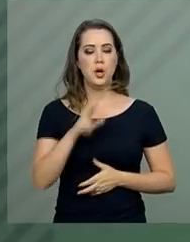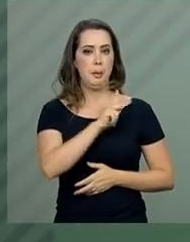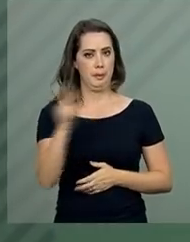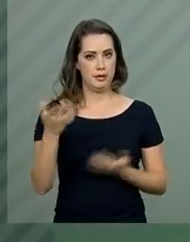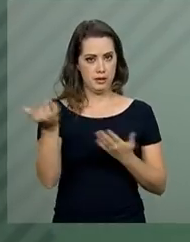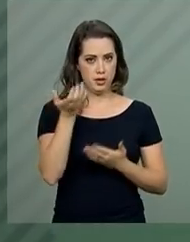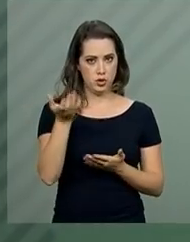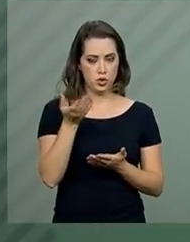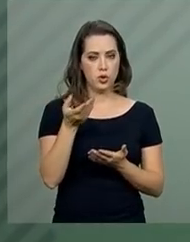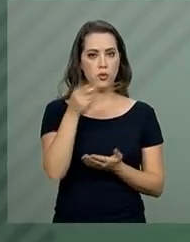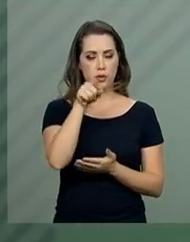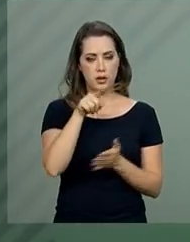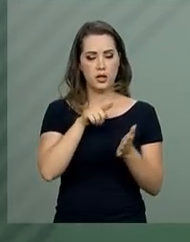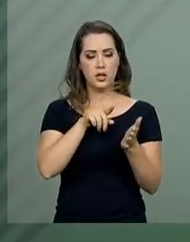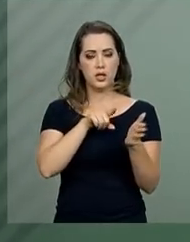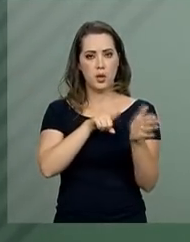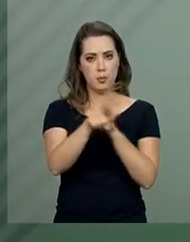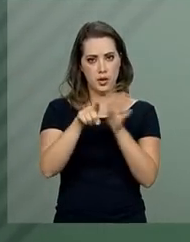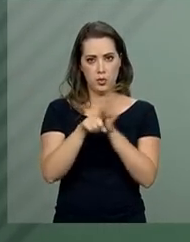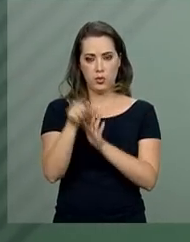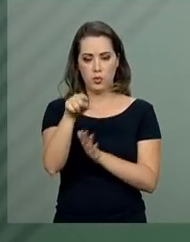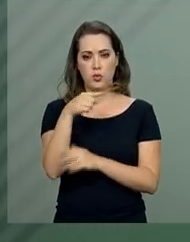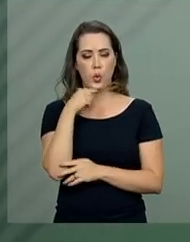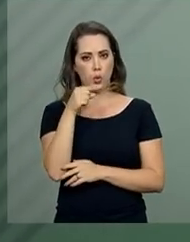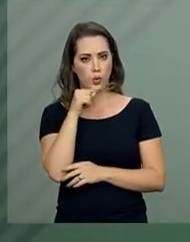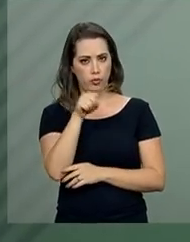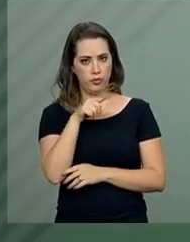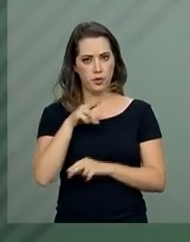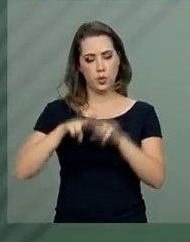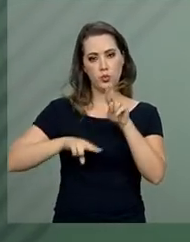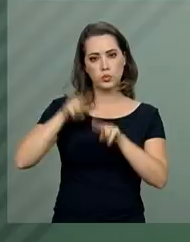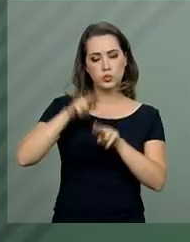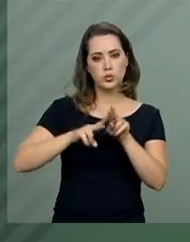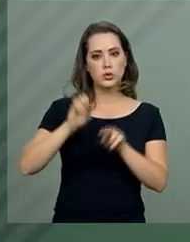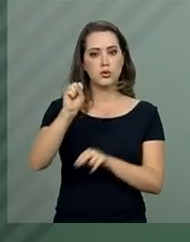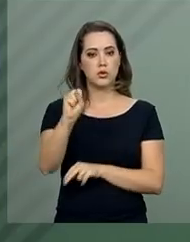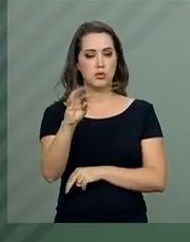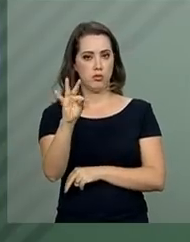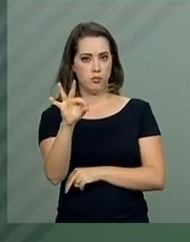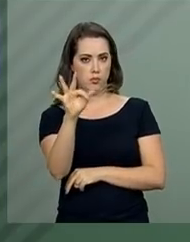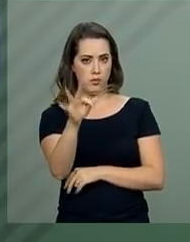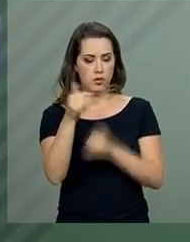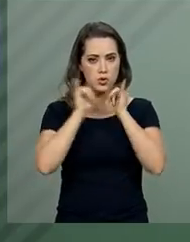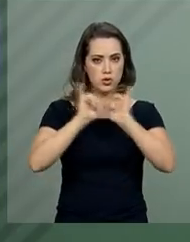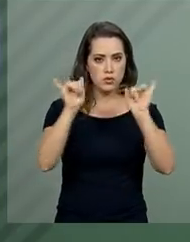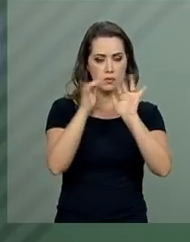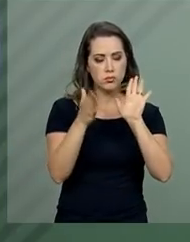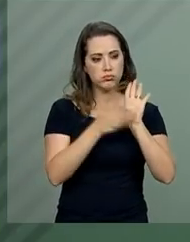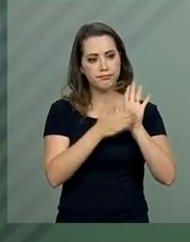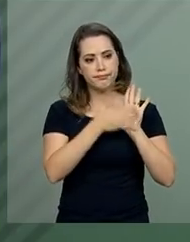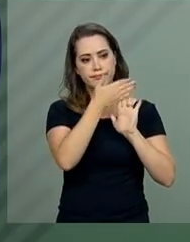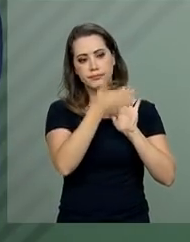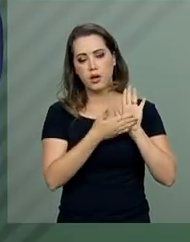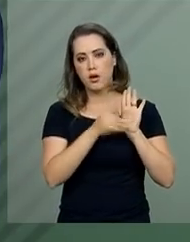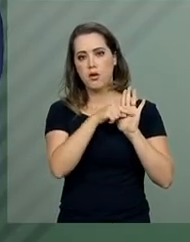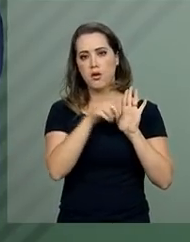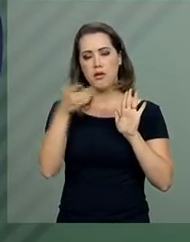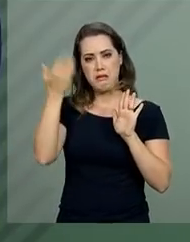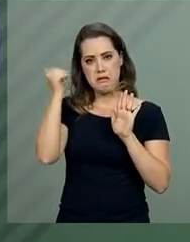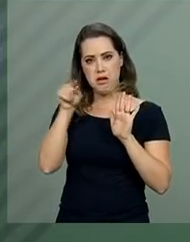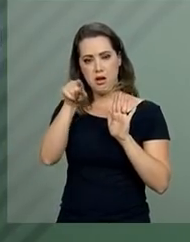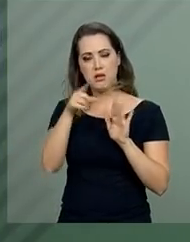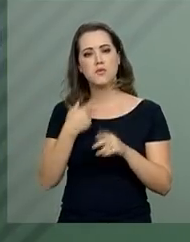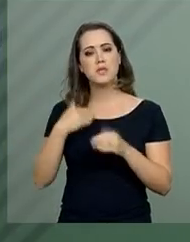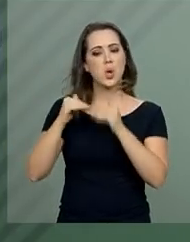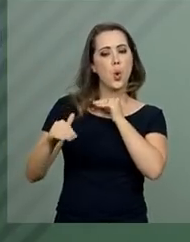mpx assinou por um press trip só para tirar uma dúvida em junho o stf julgou essa matéria e naquela ocasião o senhor foi contra a extensão